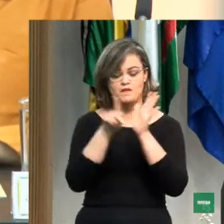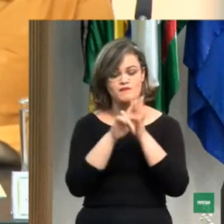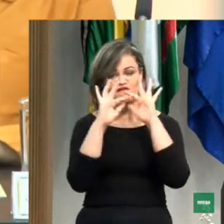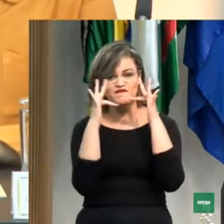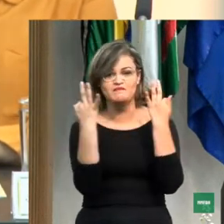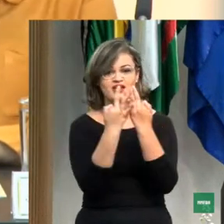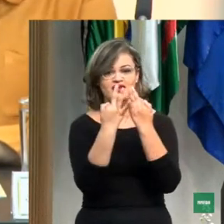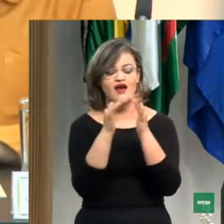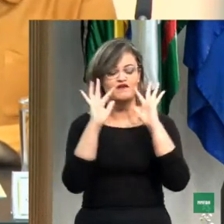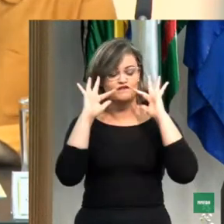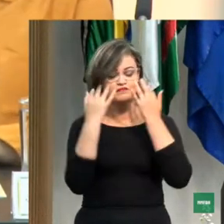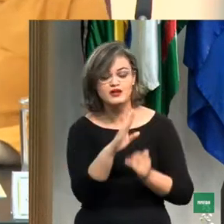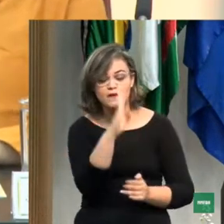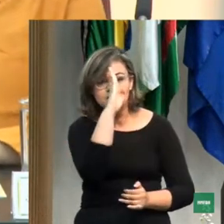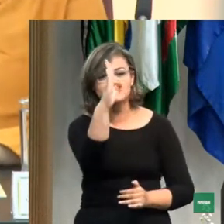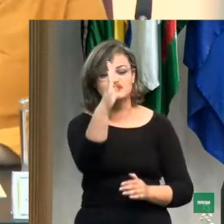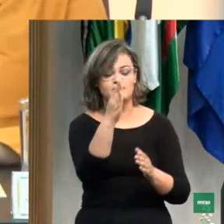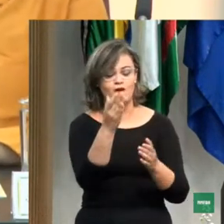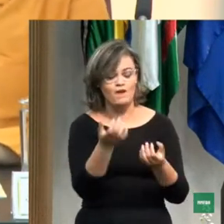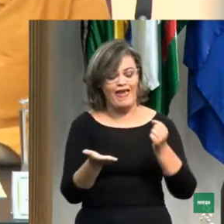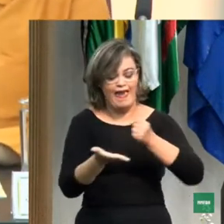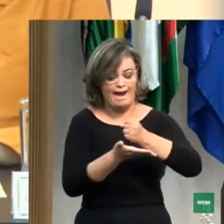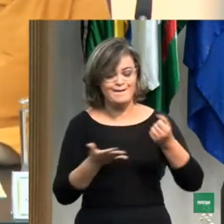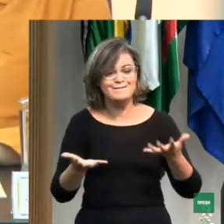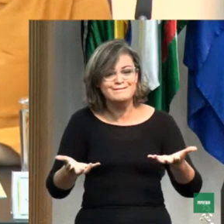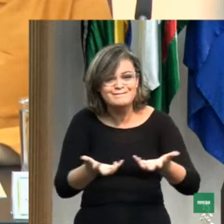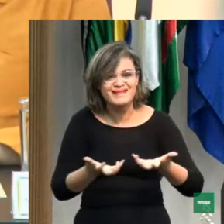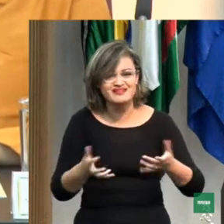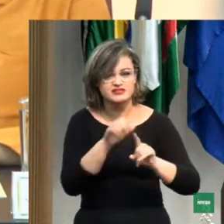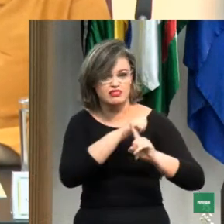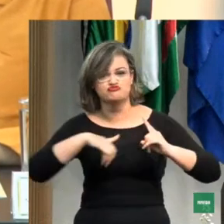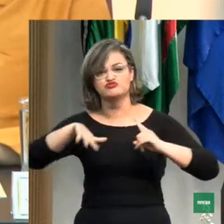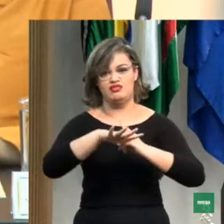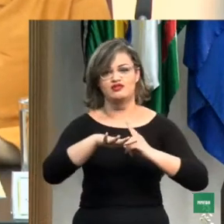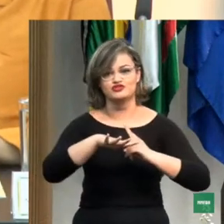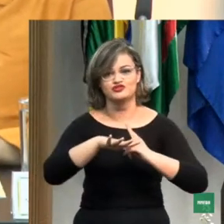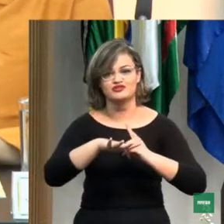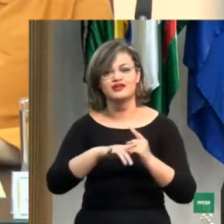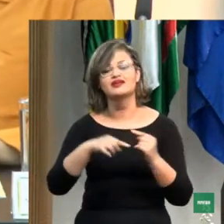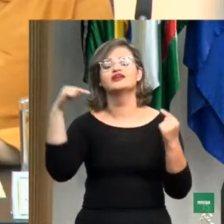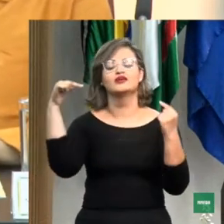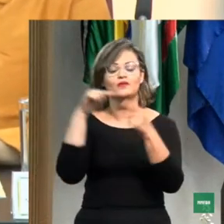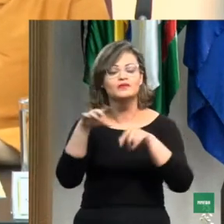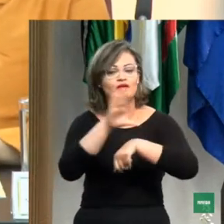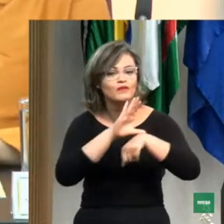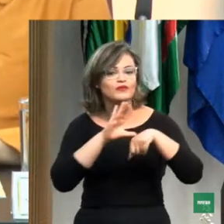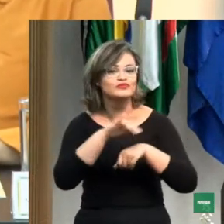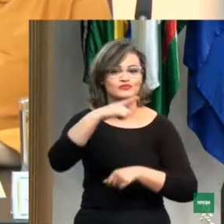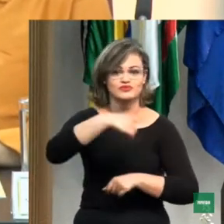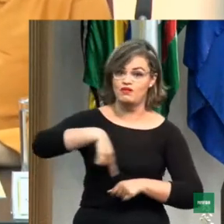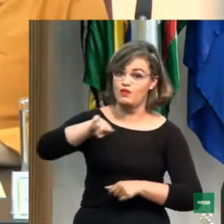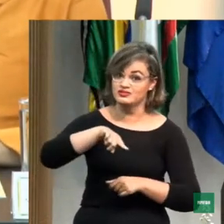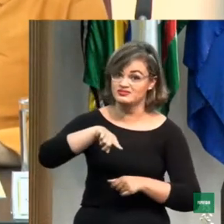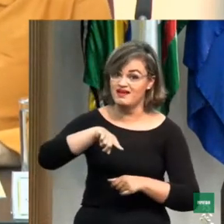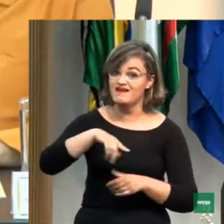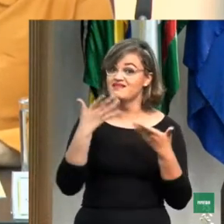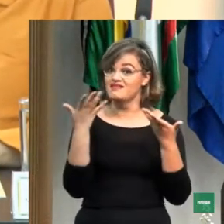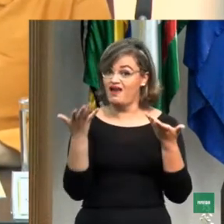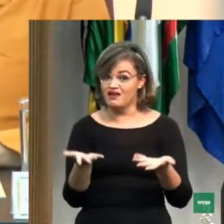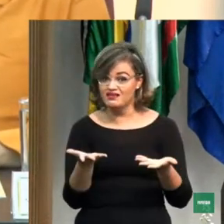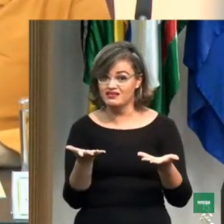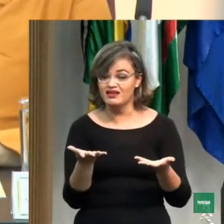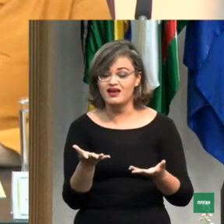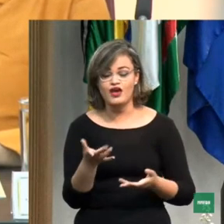como base da sociedade prevista no nosso na nossa Constituição. E, nesse sentido, né, vocês são